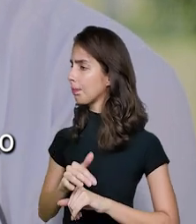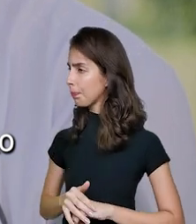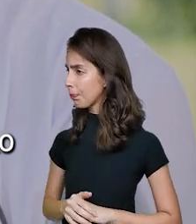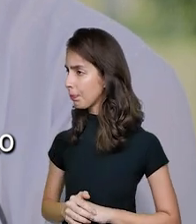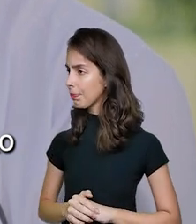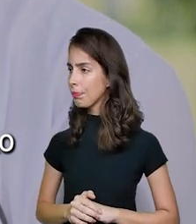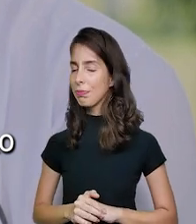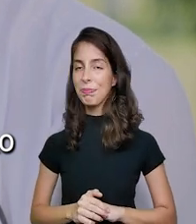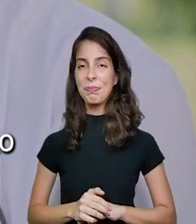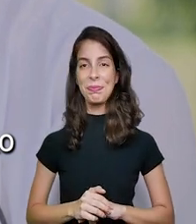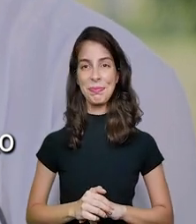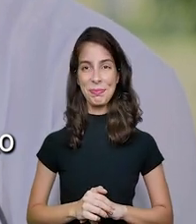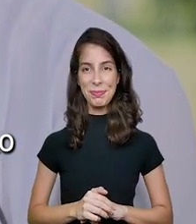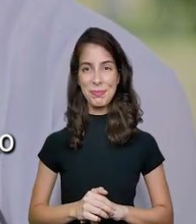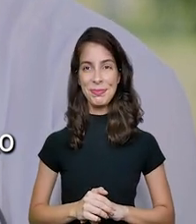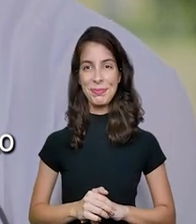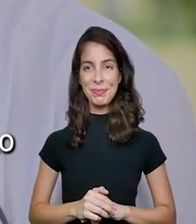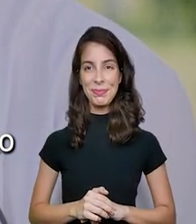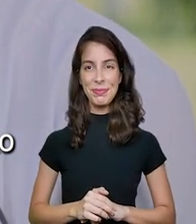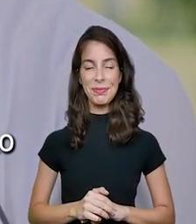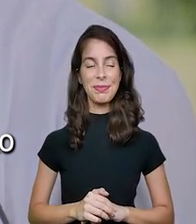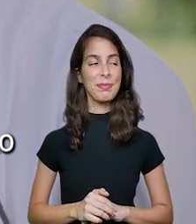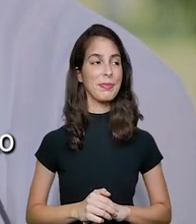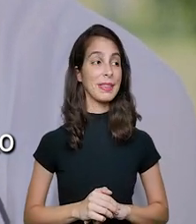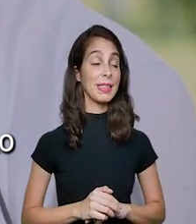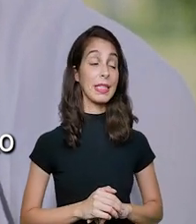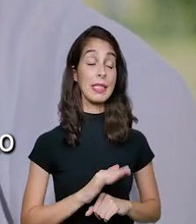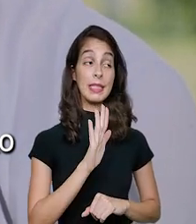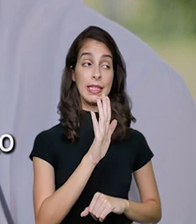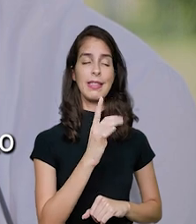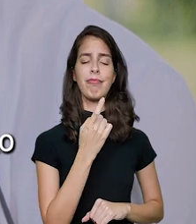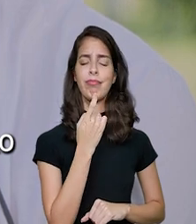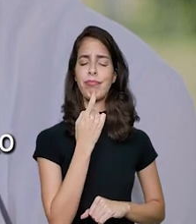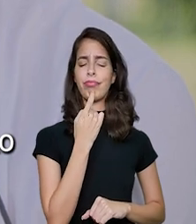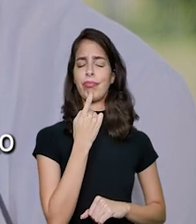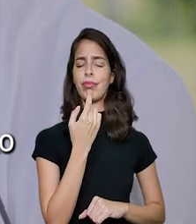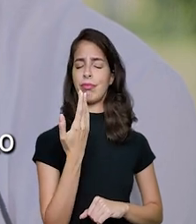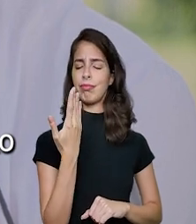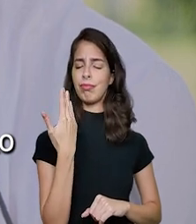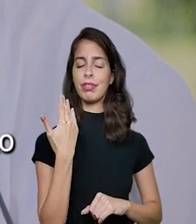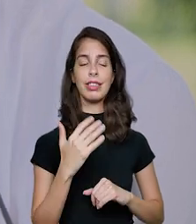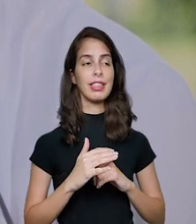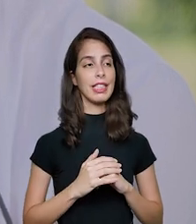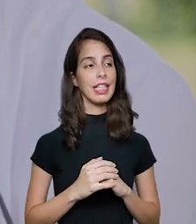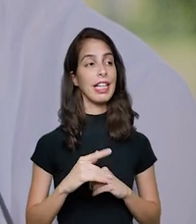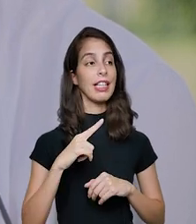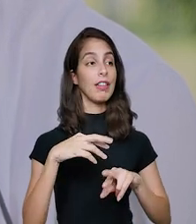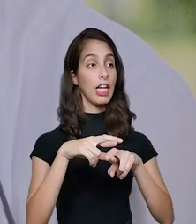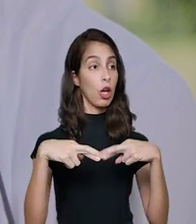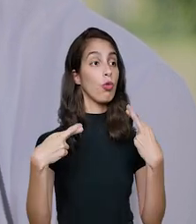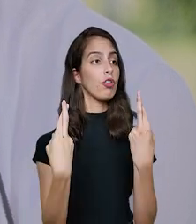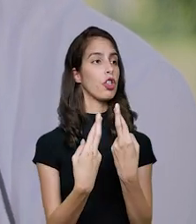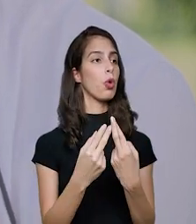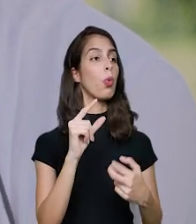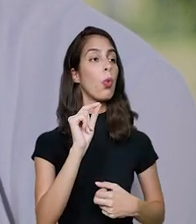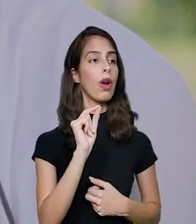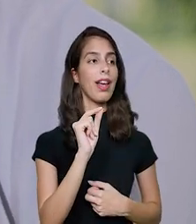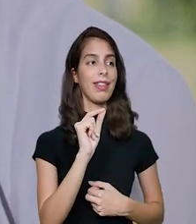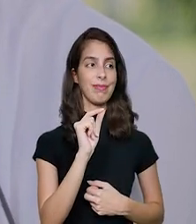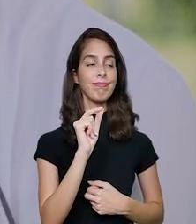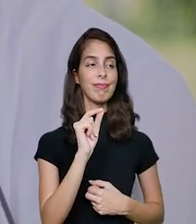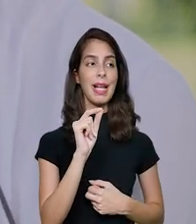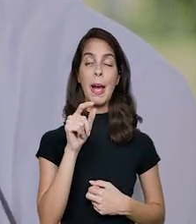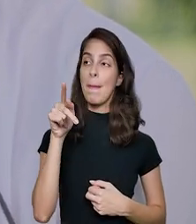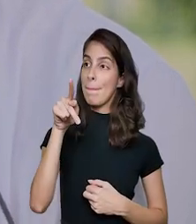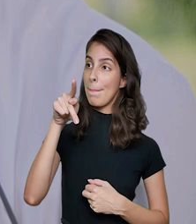eh primeiro nós tivemos uma reunião recente né com os reitores das Universidades dos institutos Federais e o